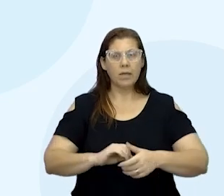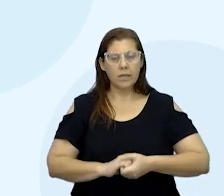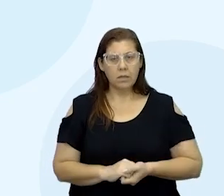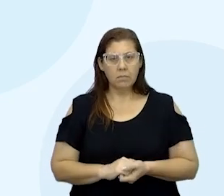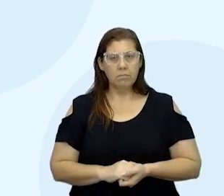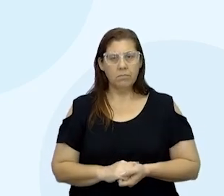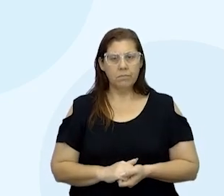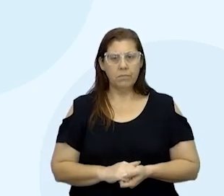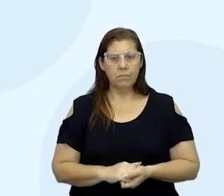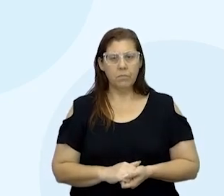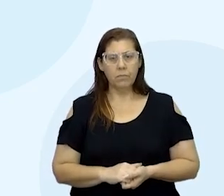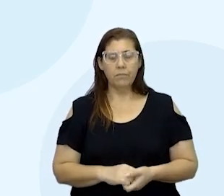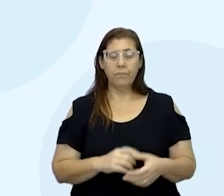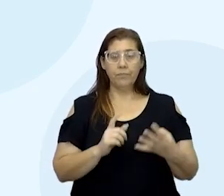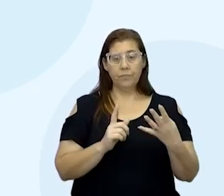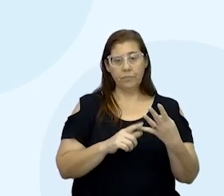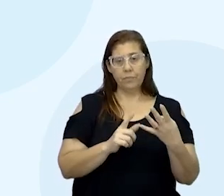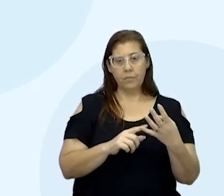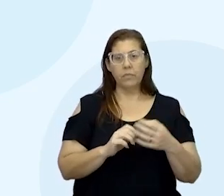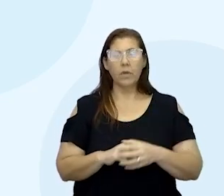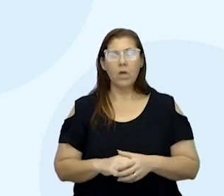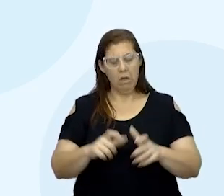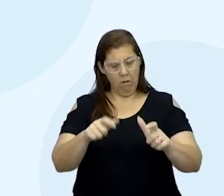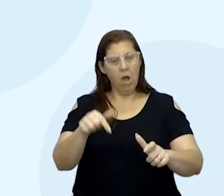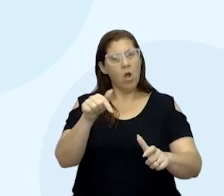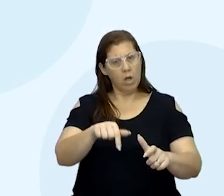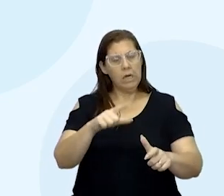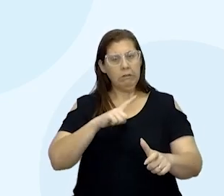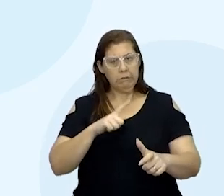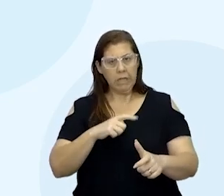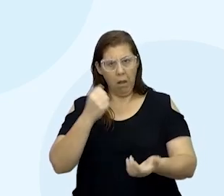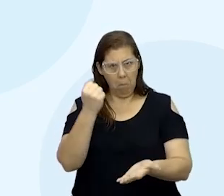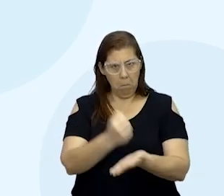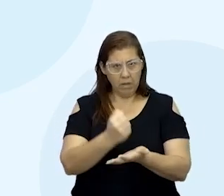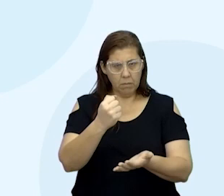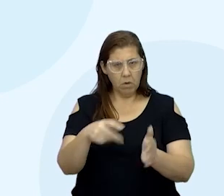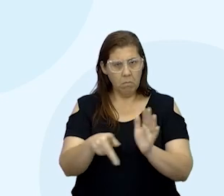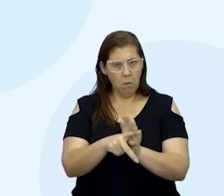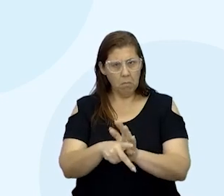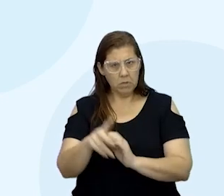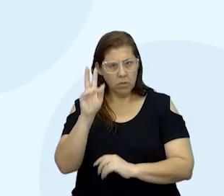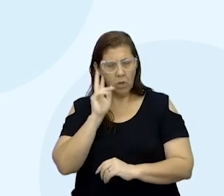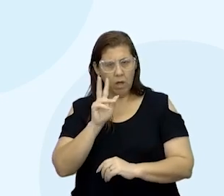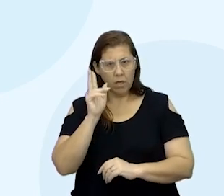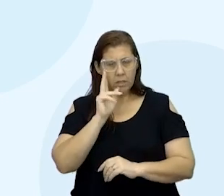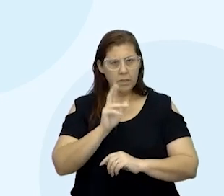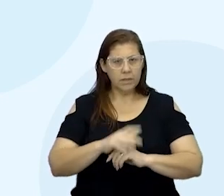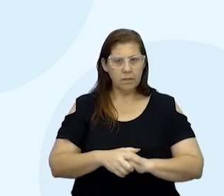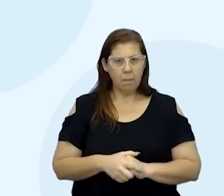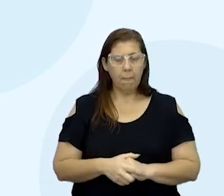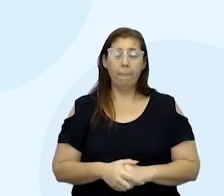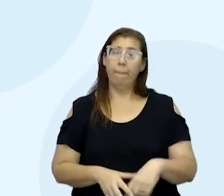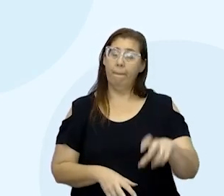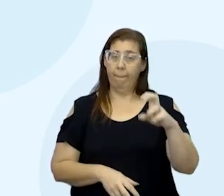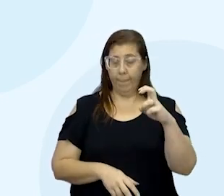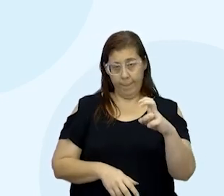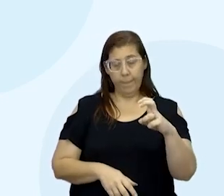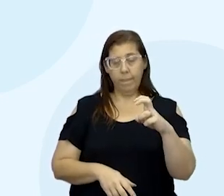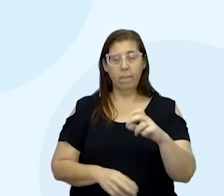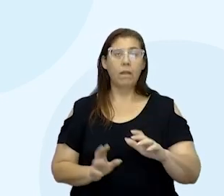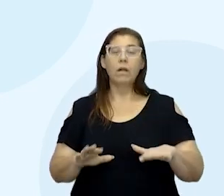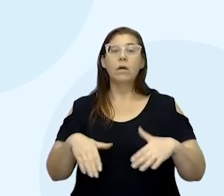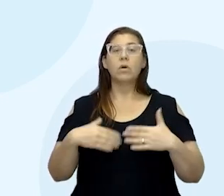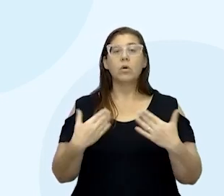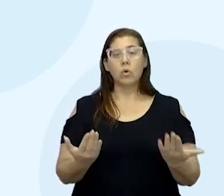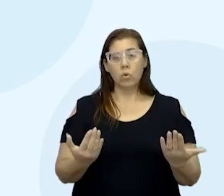tá? 4. Essa região possui patrimônios históricos? 5. Quais